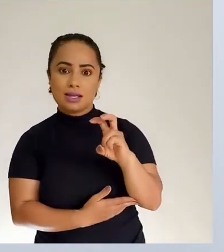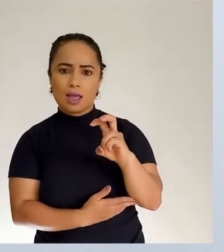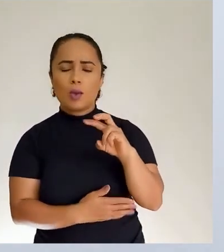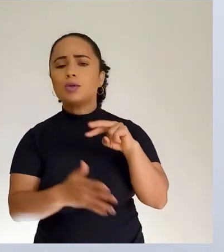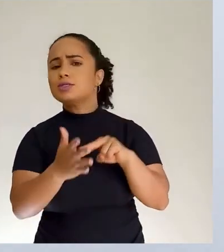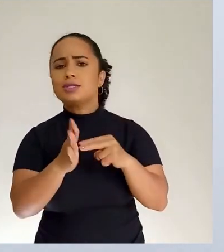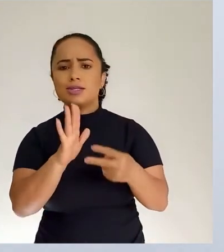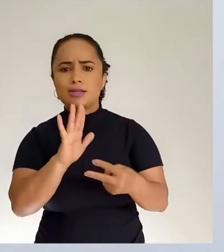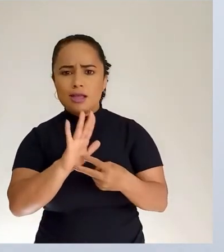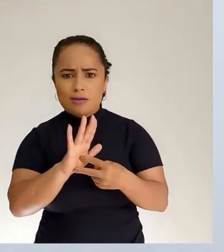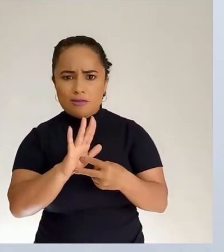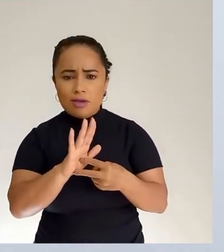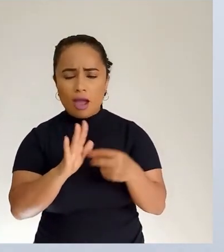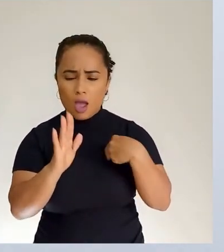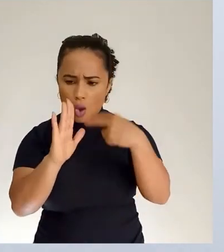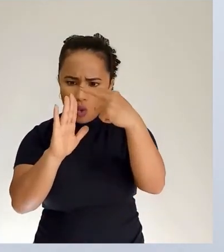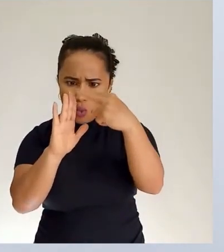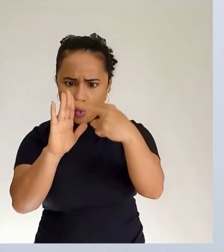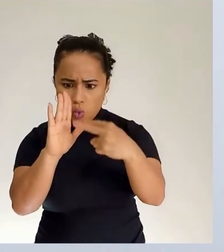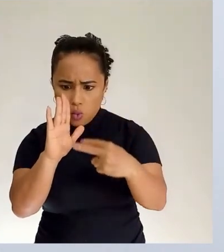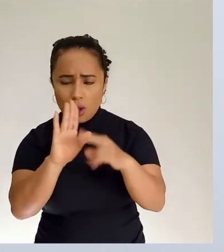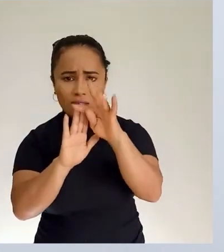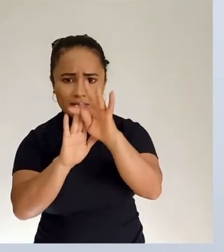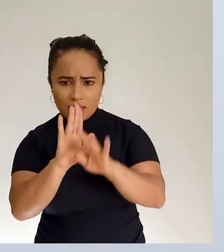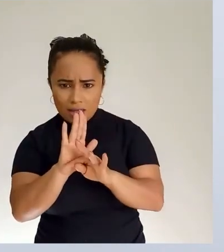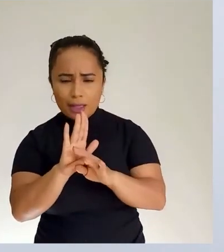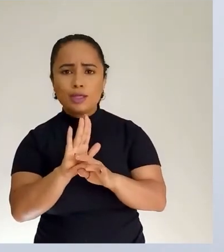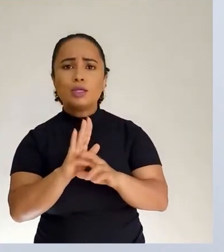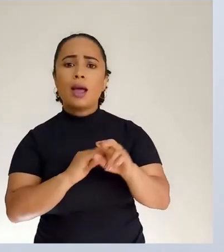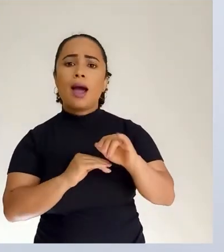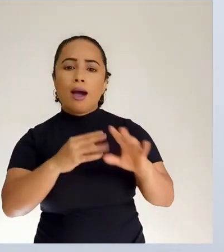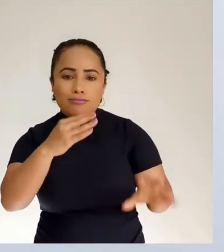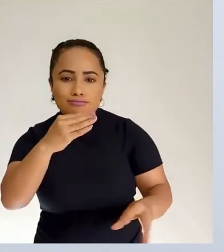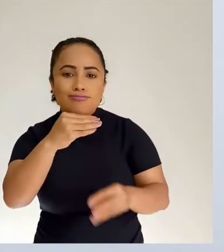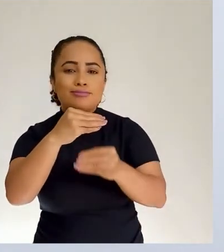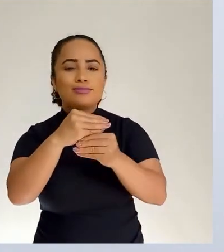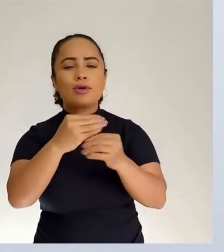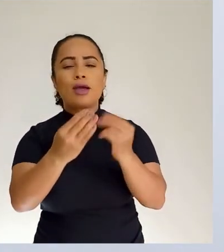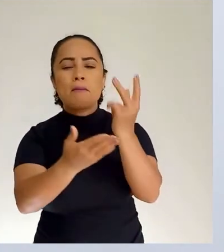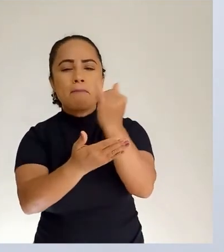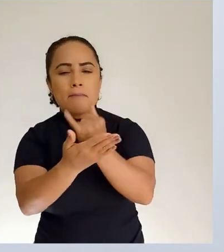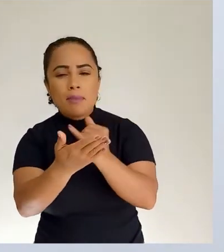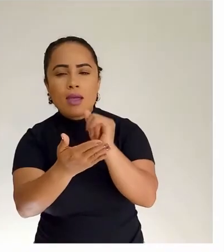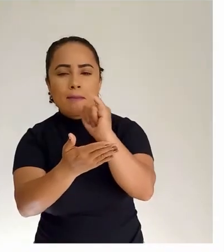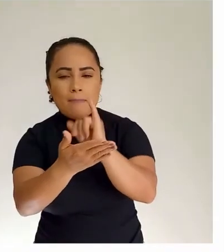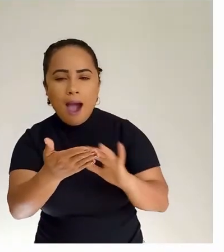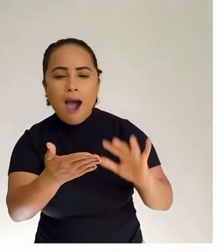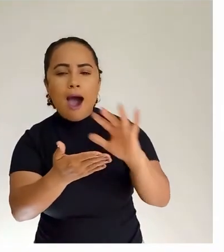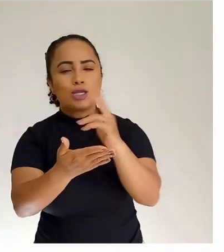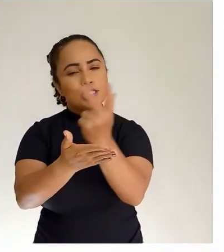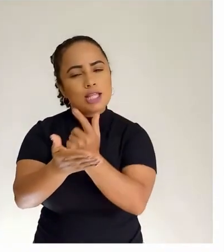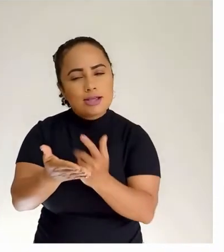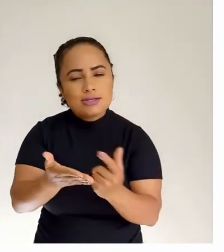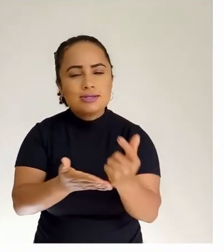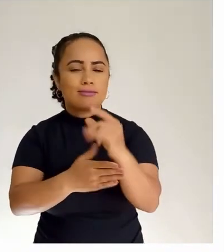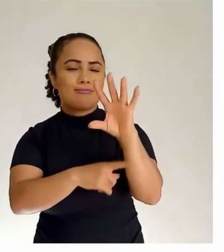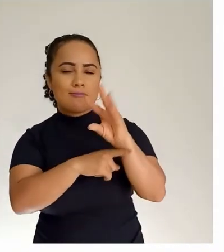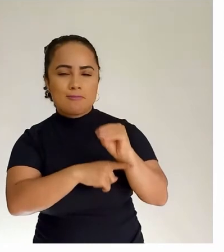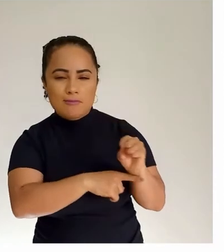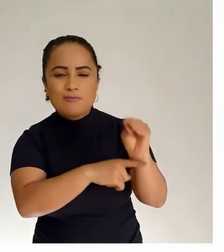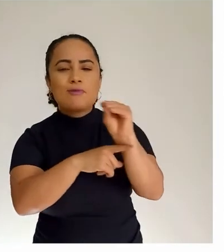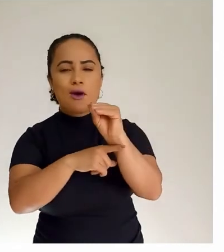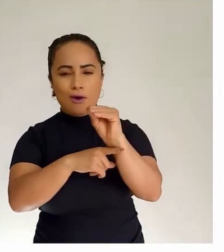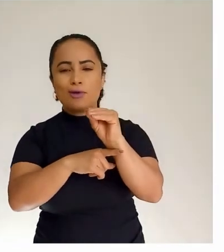gráfico diverso. Pode ser propaganda, pode ser quadrinho, pode ser foto, pode ser cartoon, como a gente viu. Lembrando,